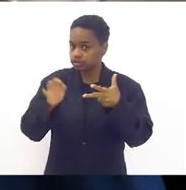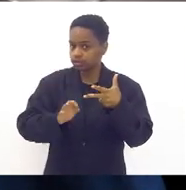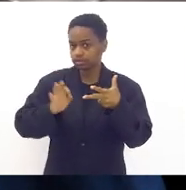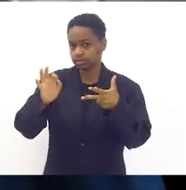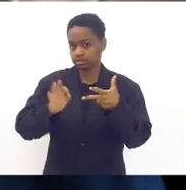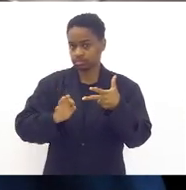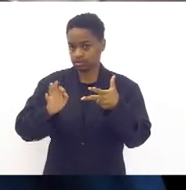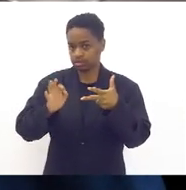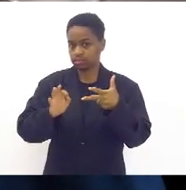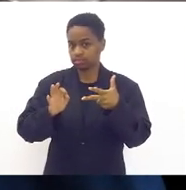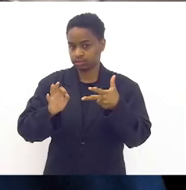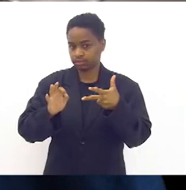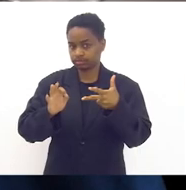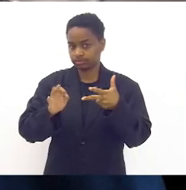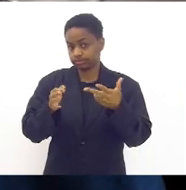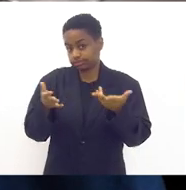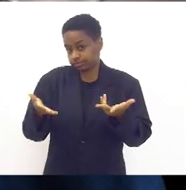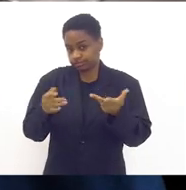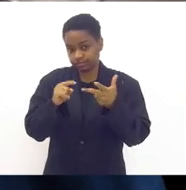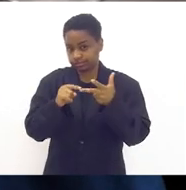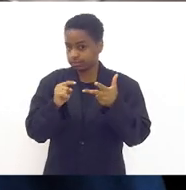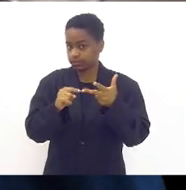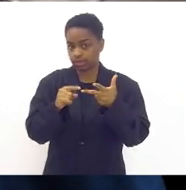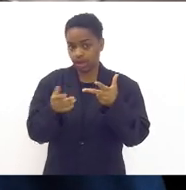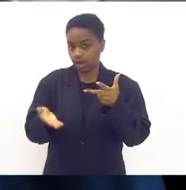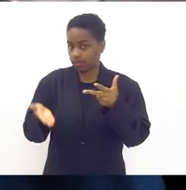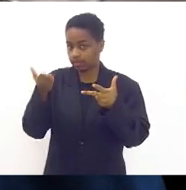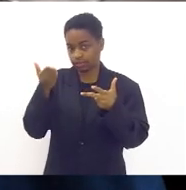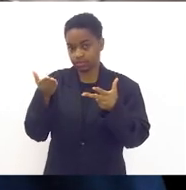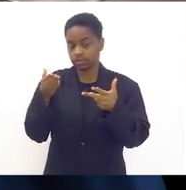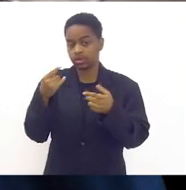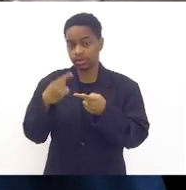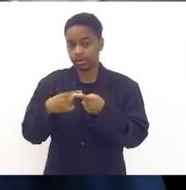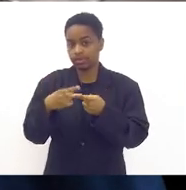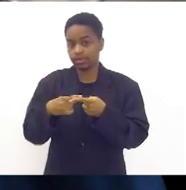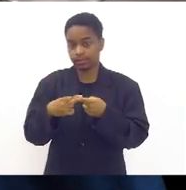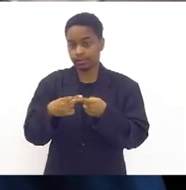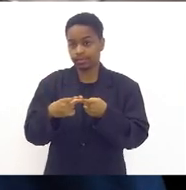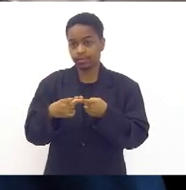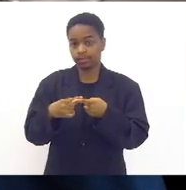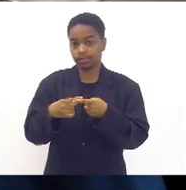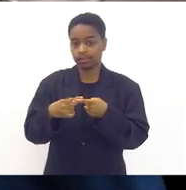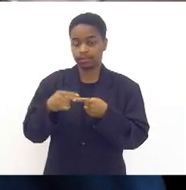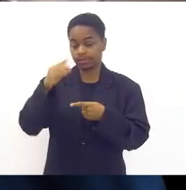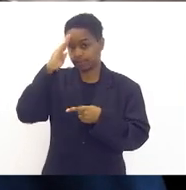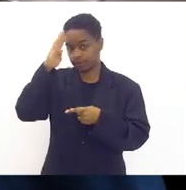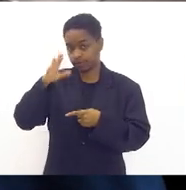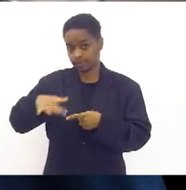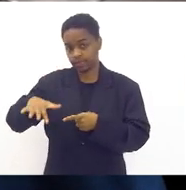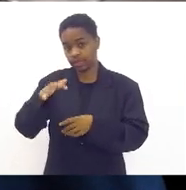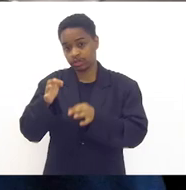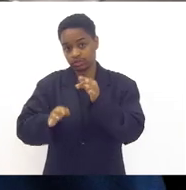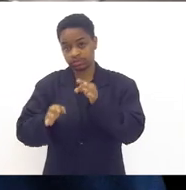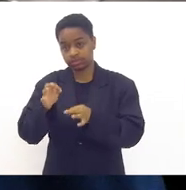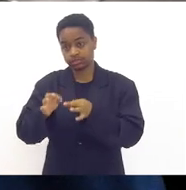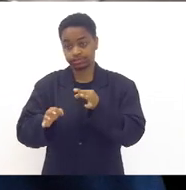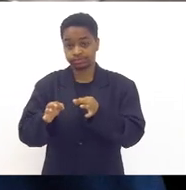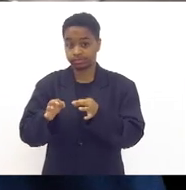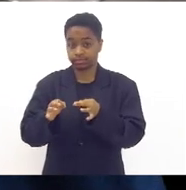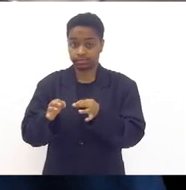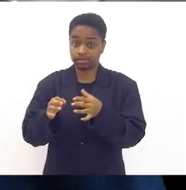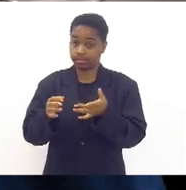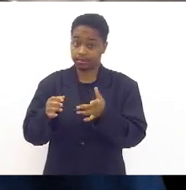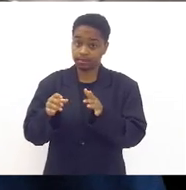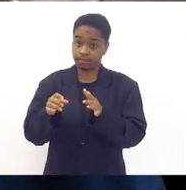20%. É, isso que é o problema. Não, não é o judiciário. É. Essenciais à justiça. Com exceção aqui, para fazer justiça, a